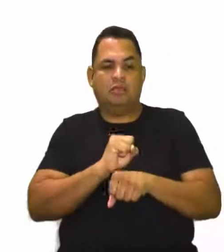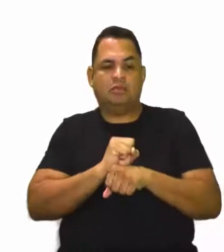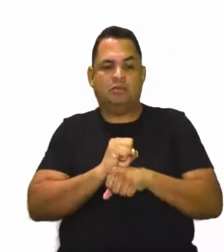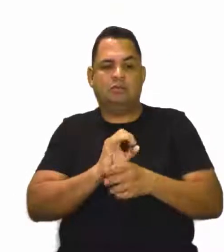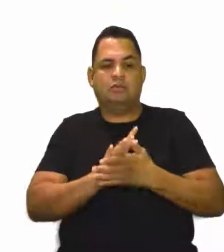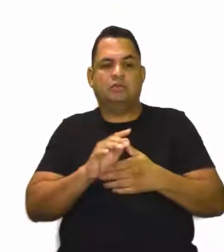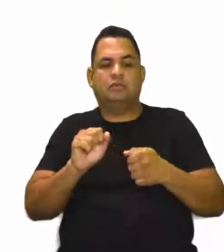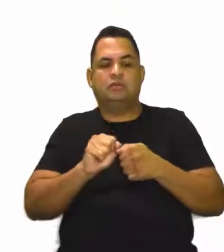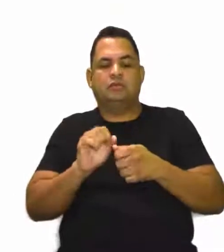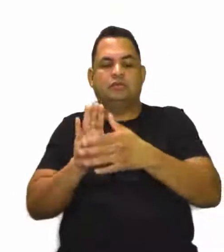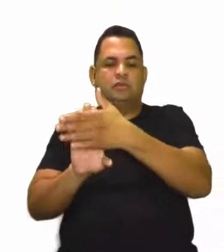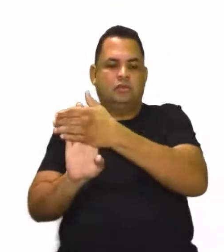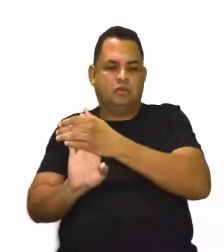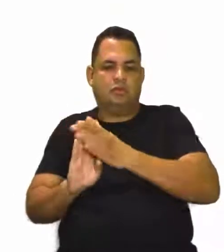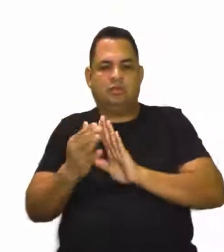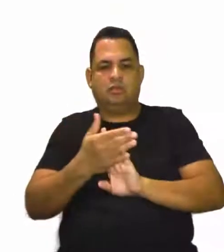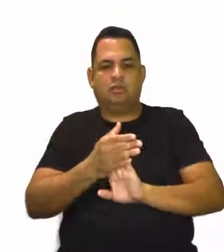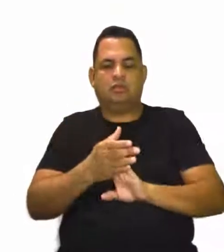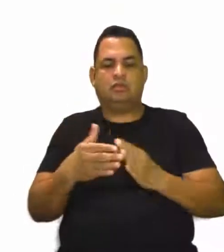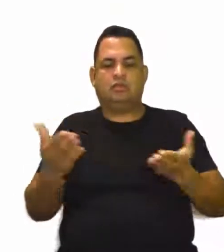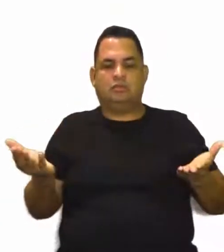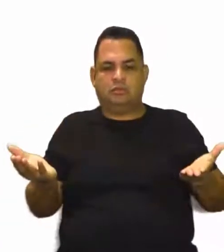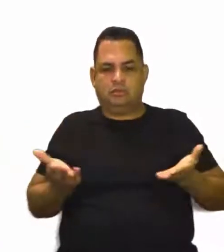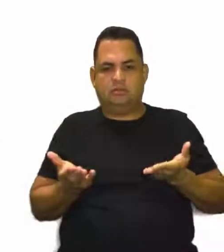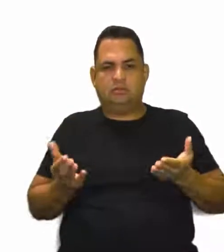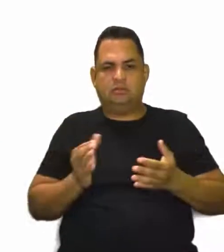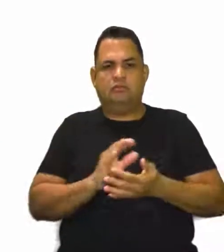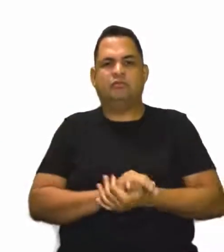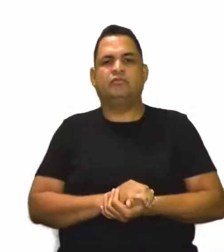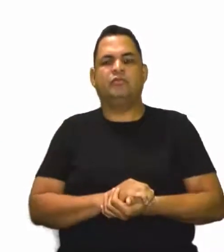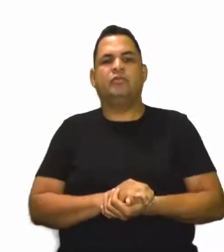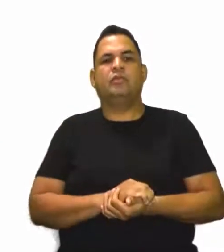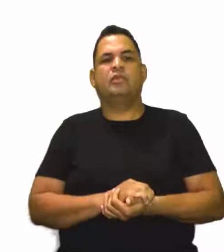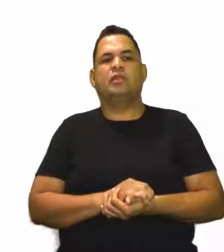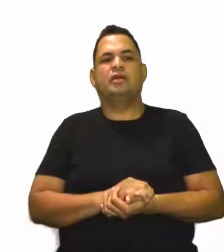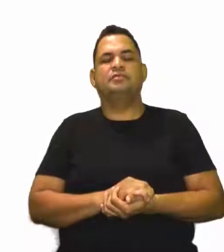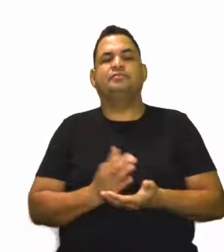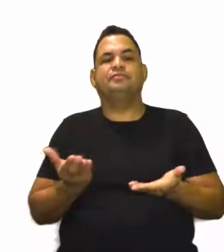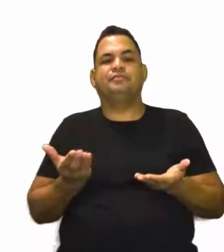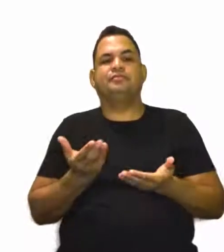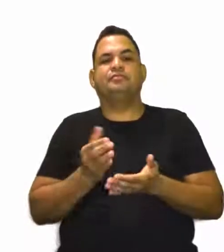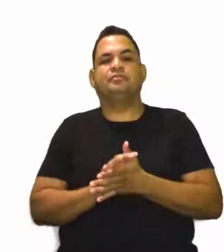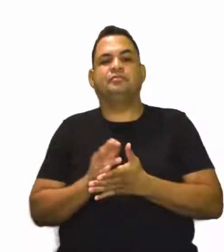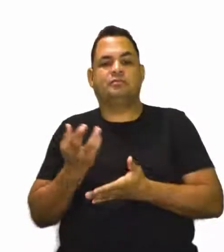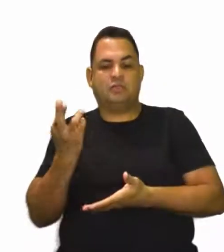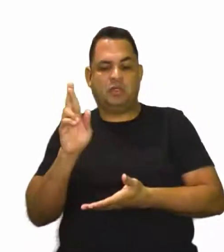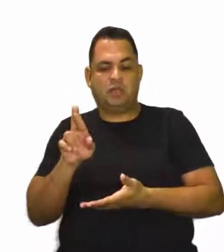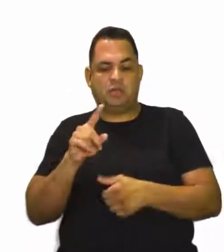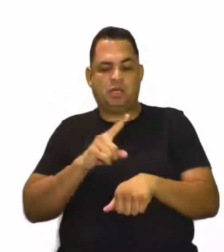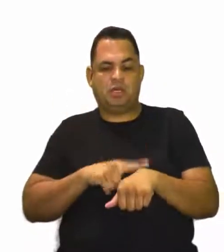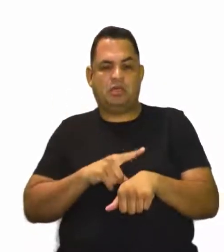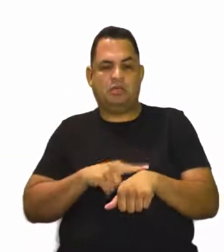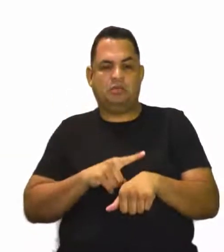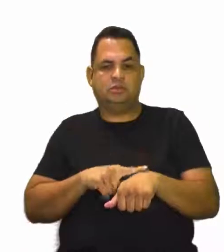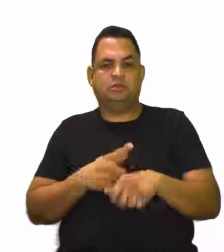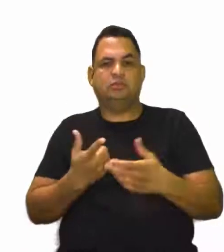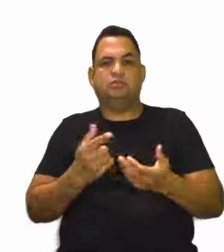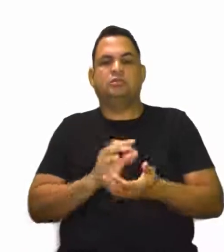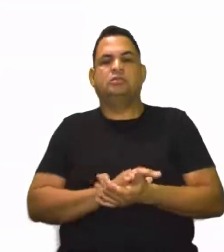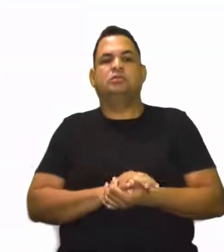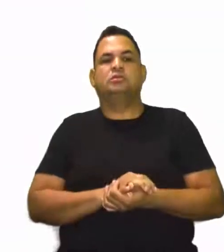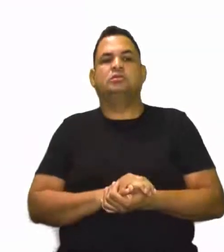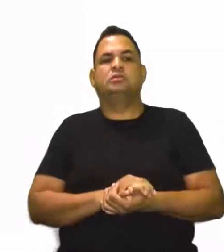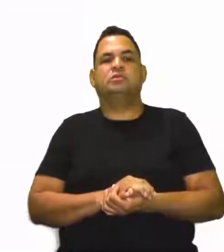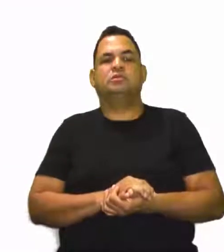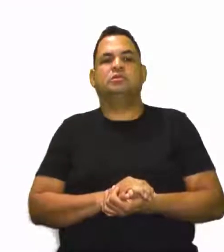você faz um alongamento. Agora chegou o que, professora Iris? Na hora de recuperar, né, prof? Então vamos ver o que nós